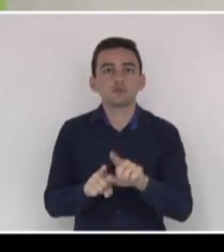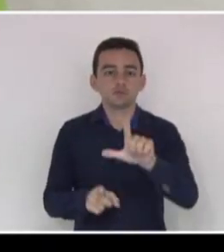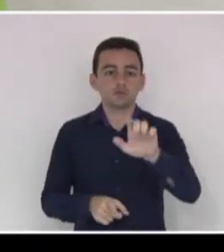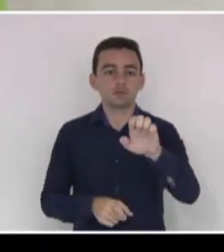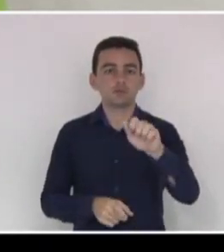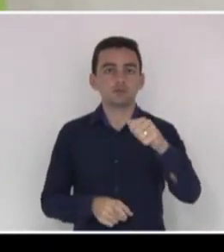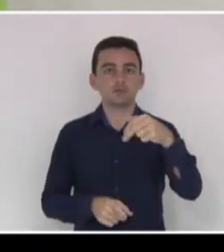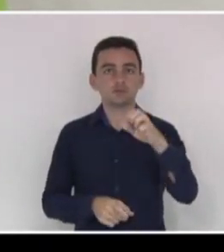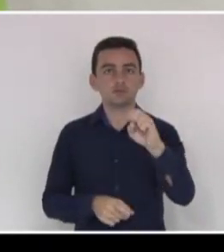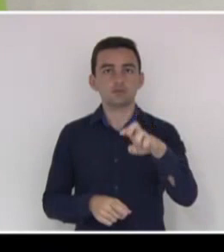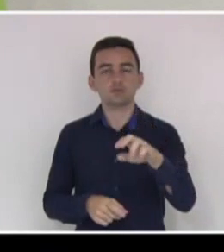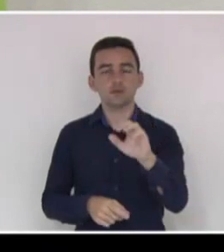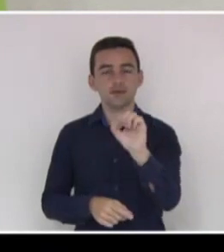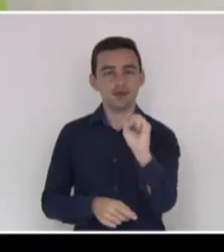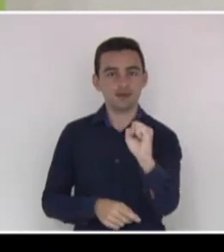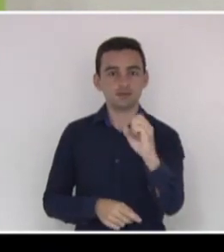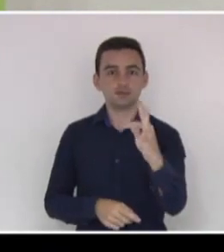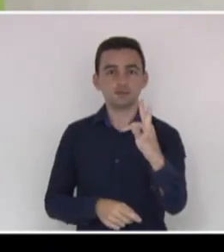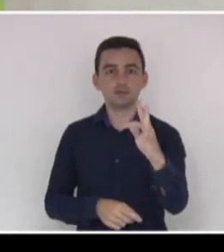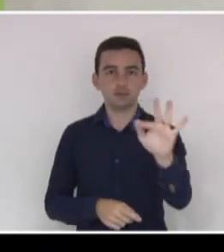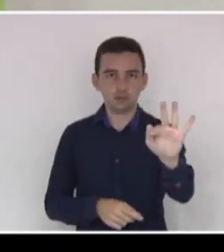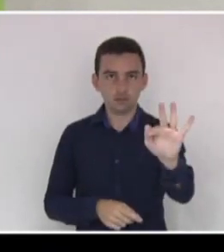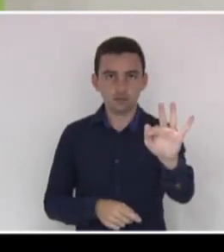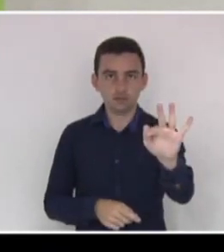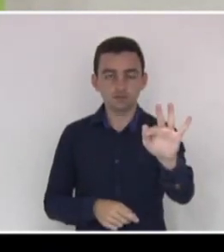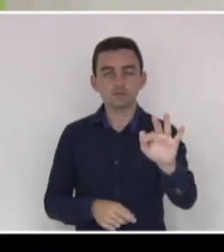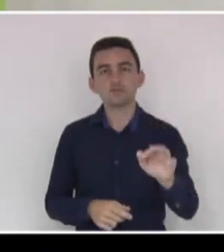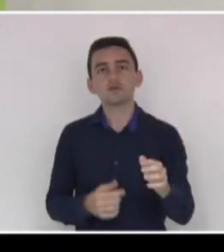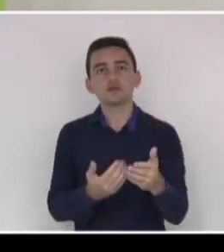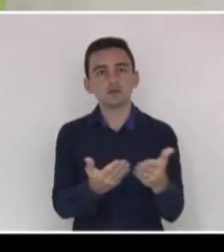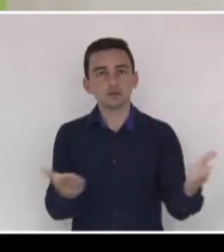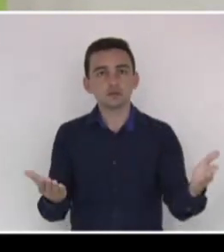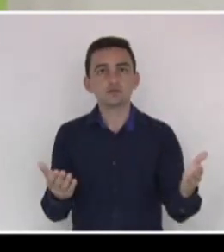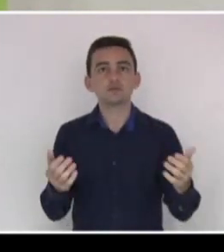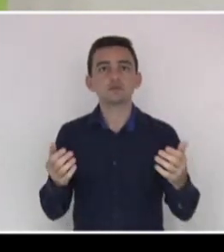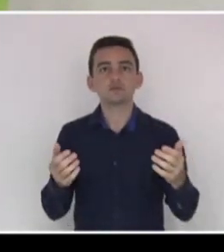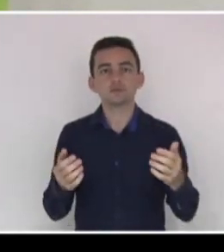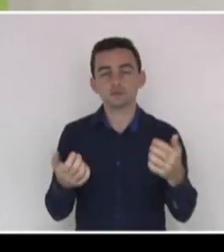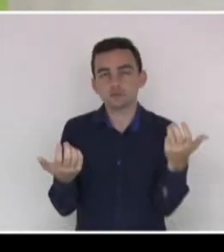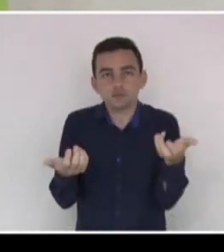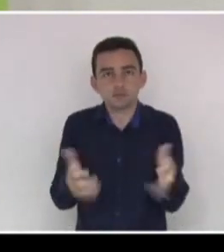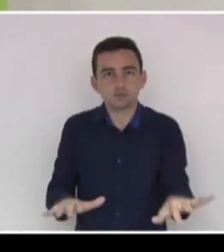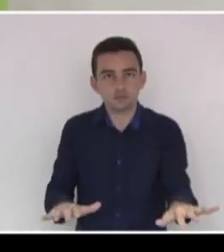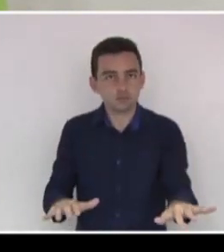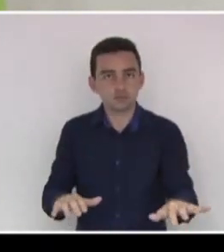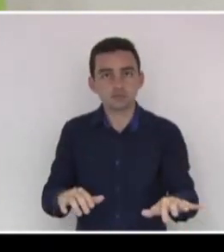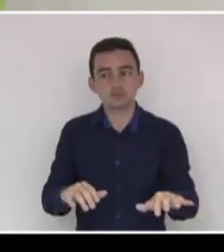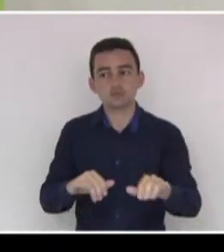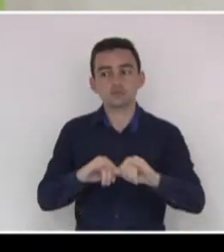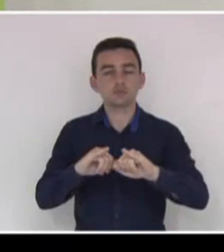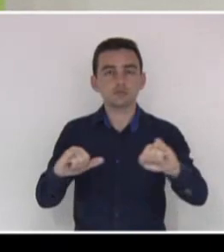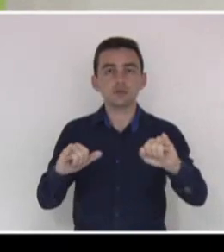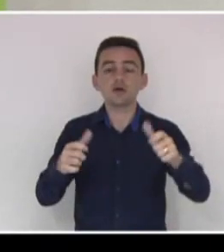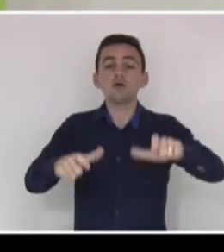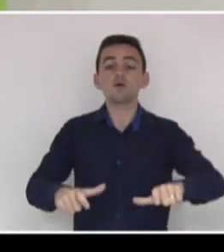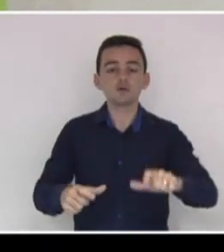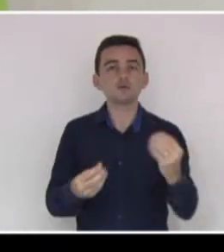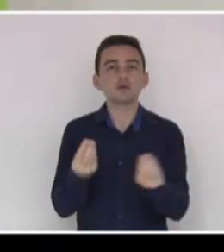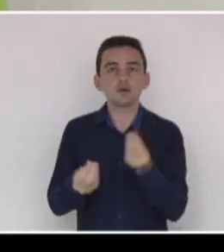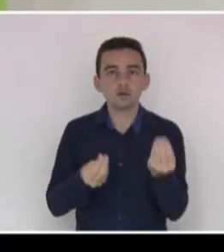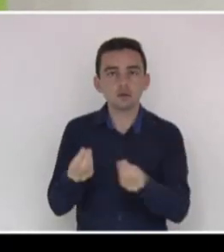o STF, o nosso Supremo Tribunal Federal, não quis definir onde e como